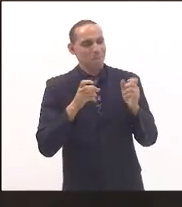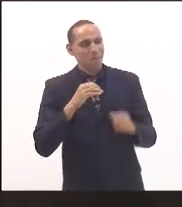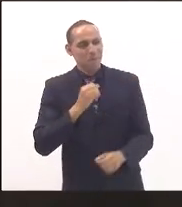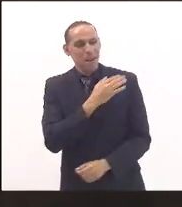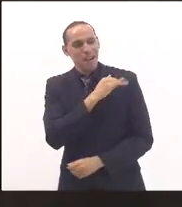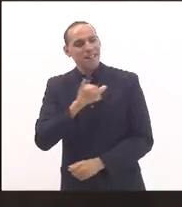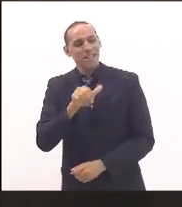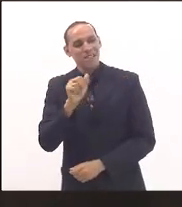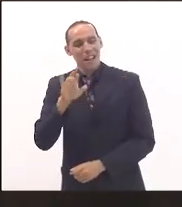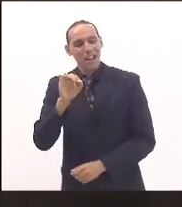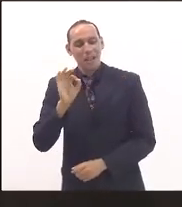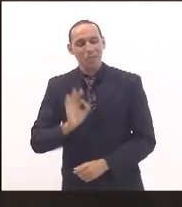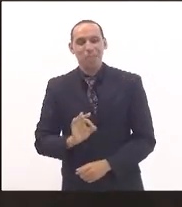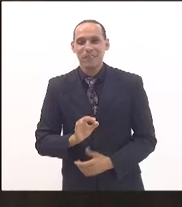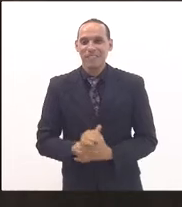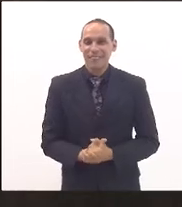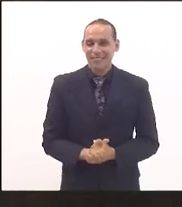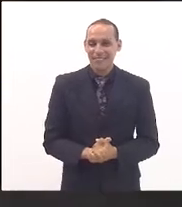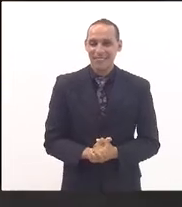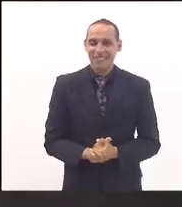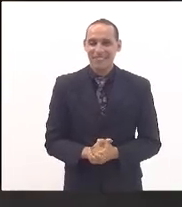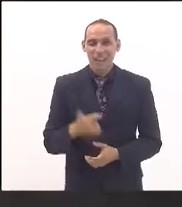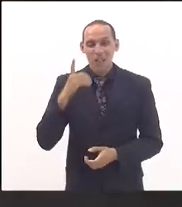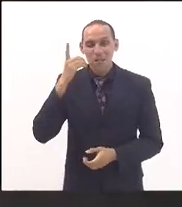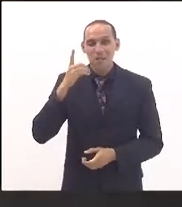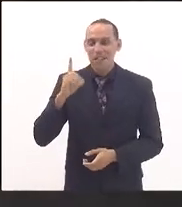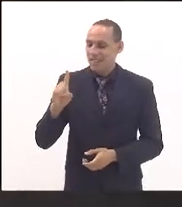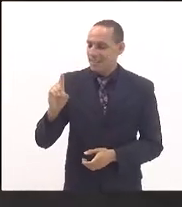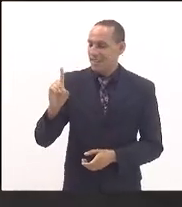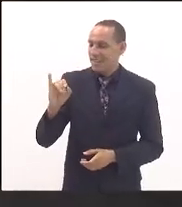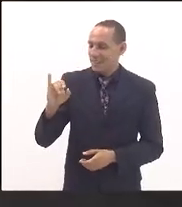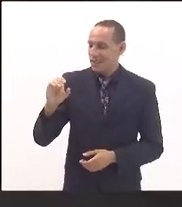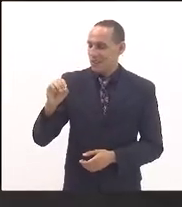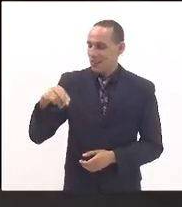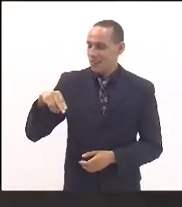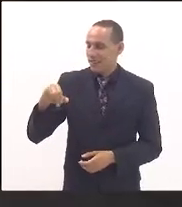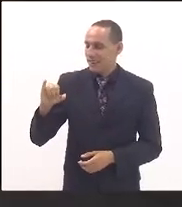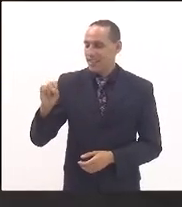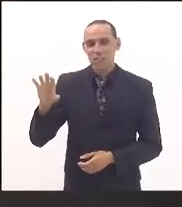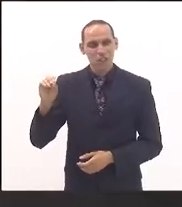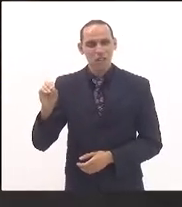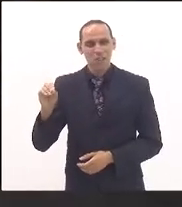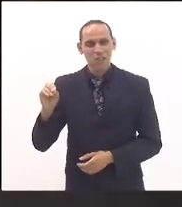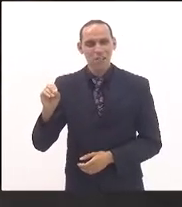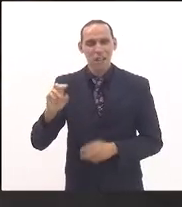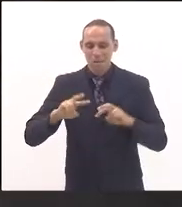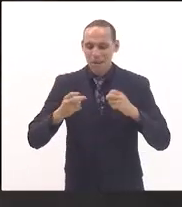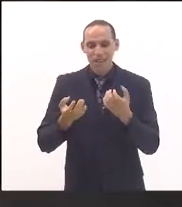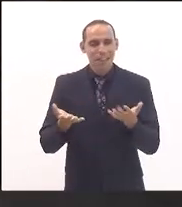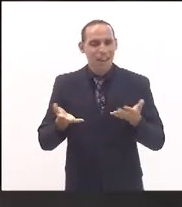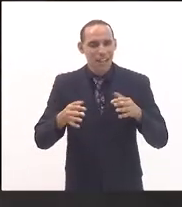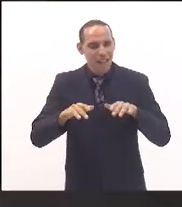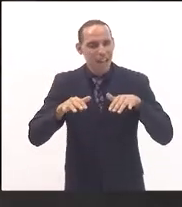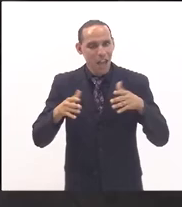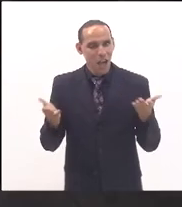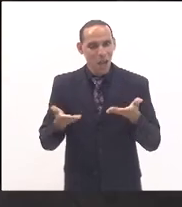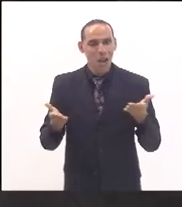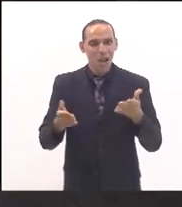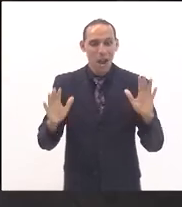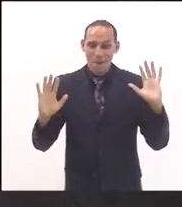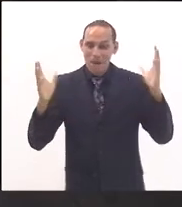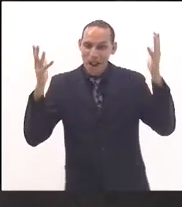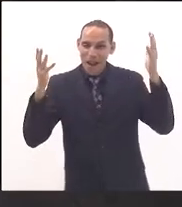Coronel Jairo justíssimo Deputado de regiones foi festejado no plenário no dia de hoje